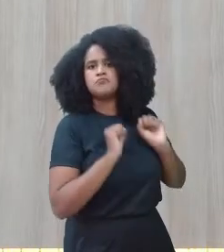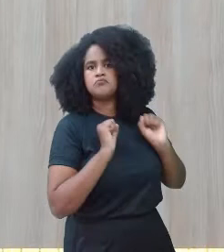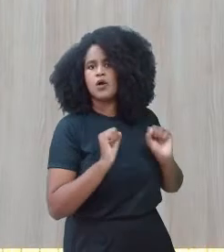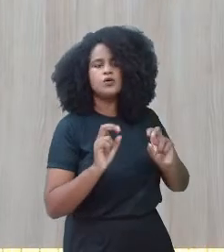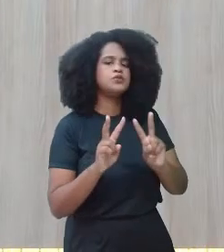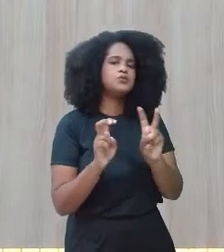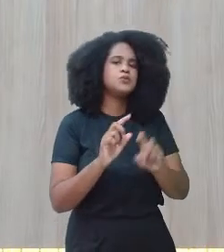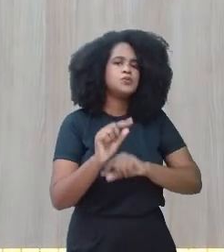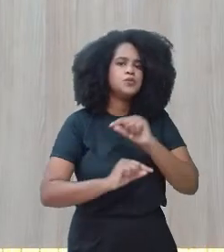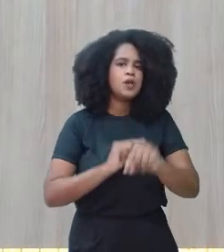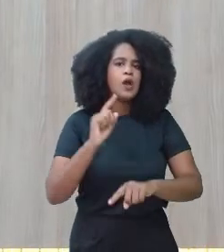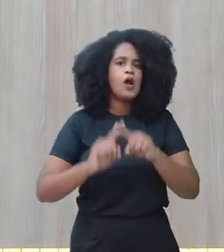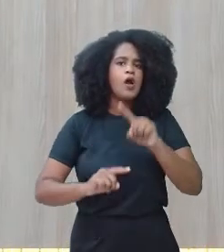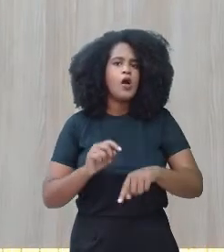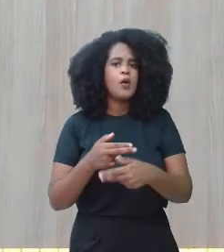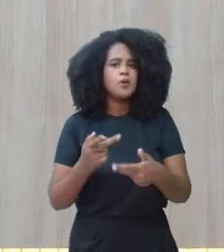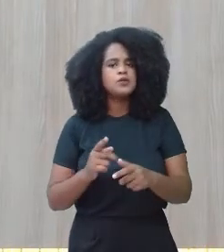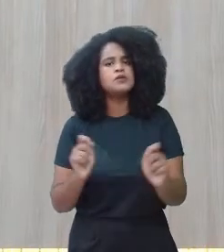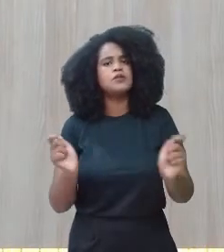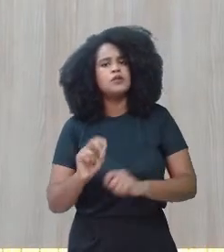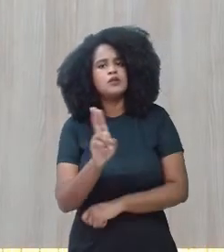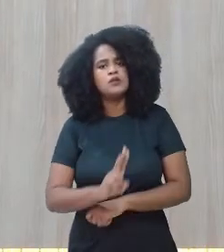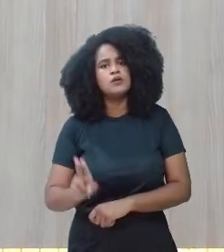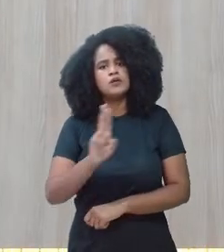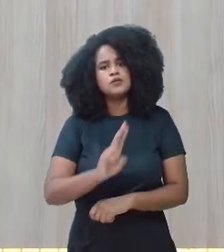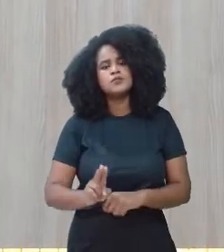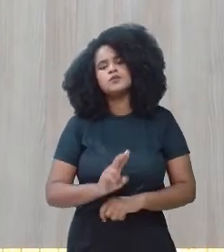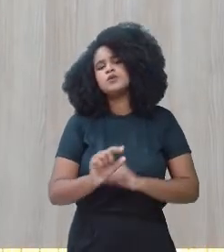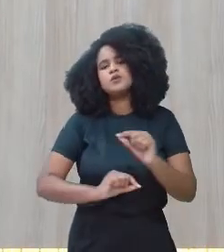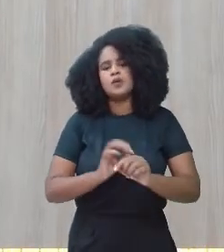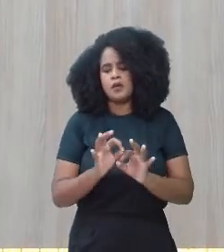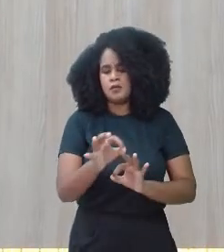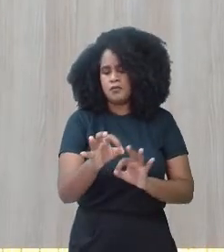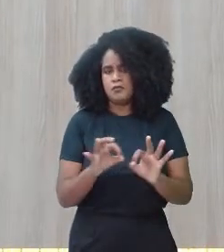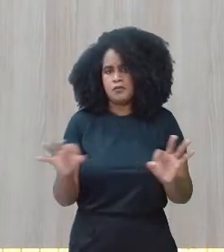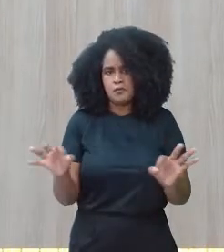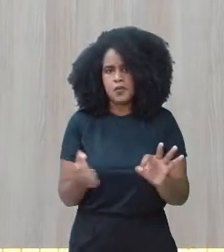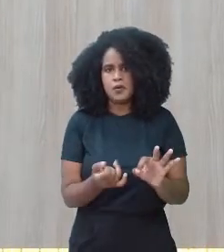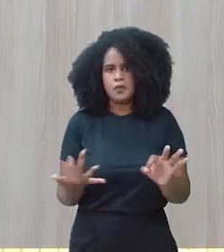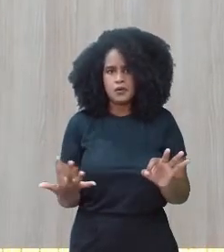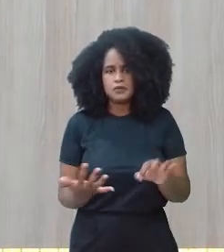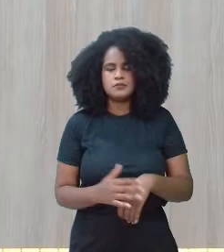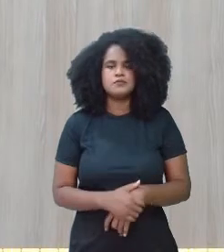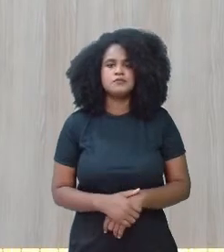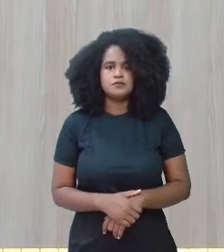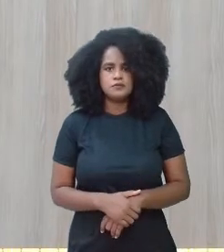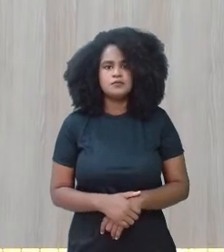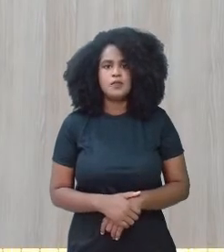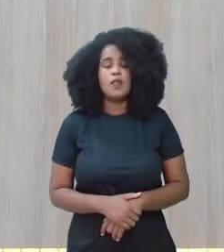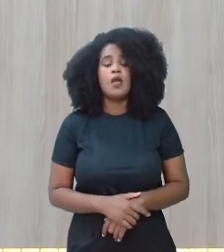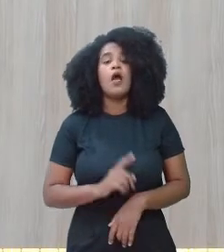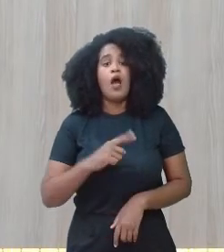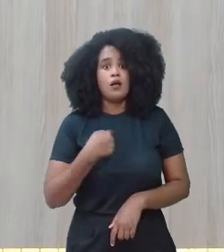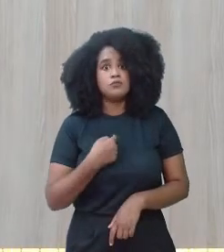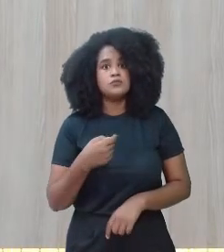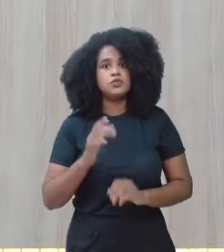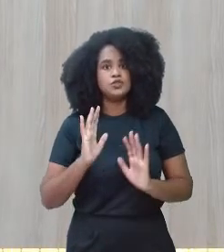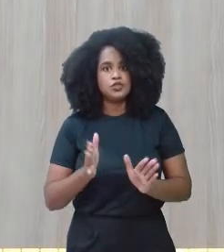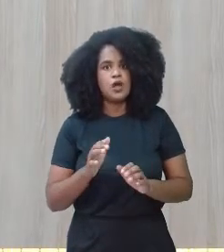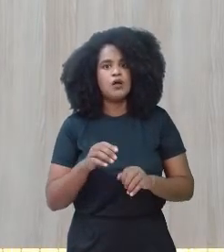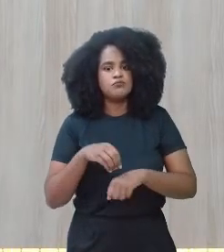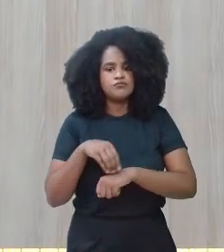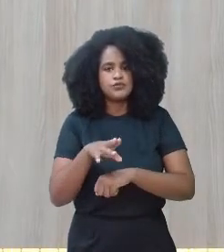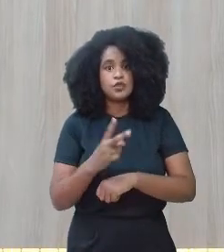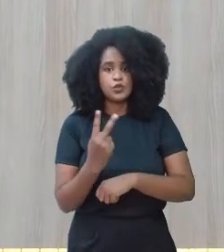sobre quais instrumentos a gente pode utilizar para fazer essas medições. Porque aí a gente falou de dois, a régua e a trena,